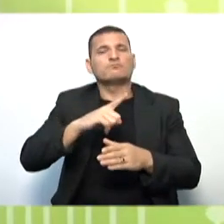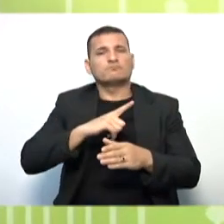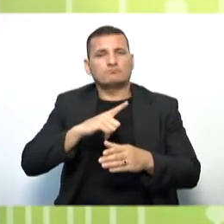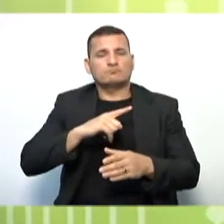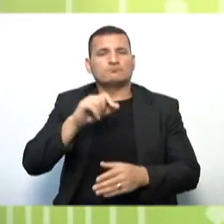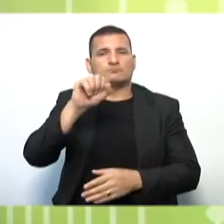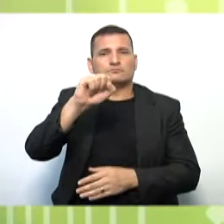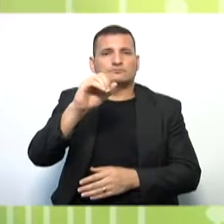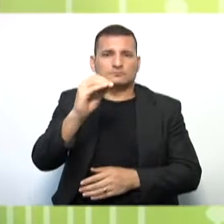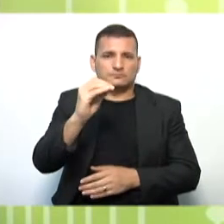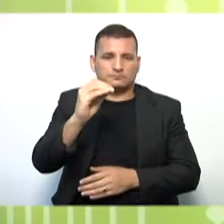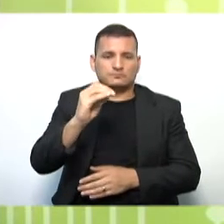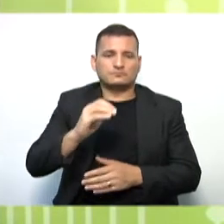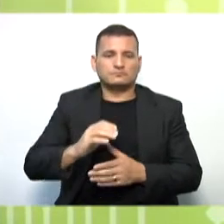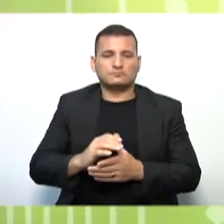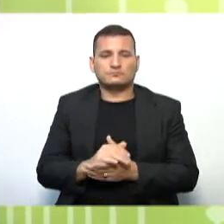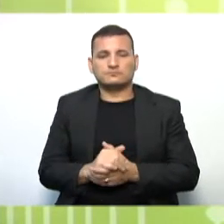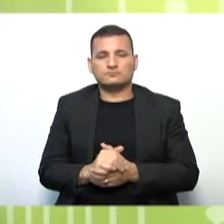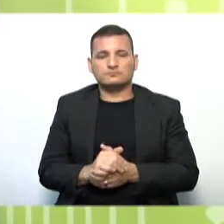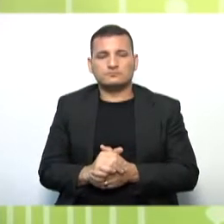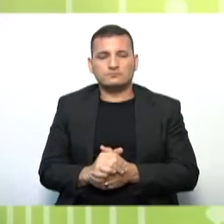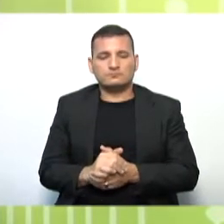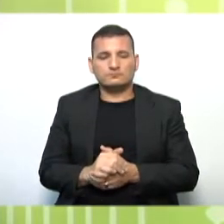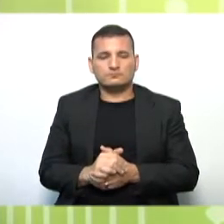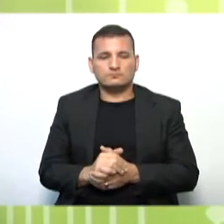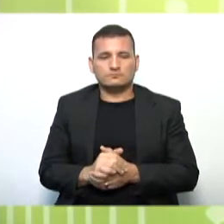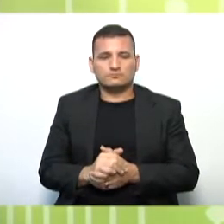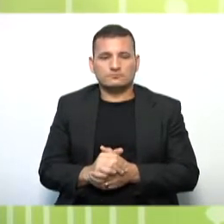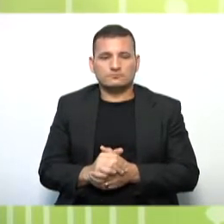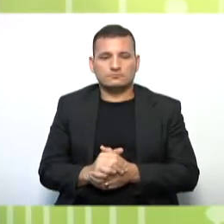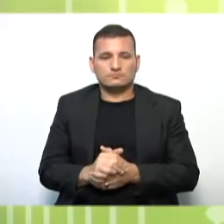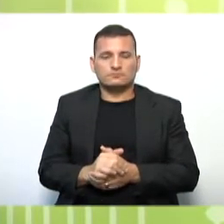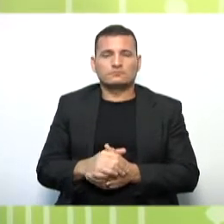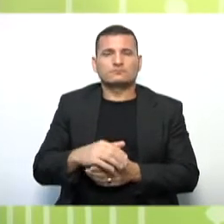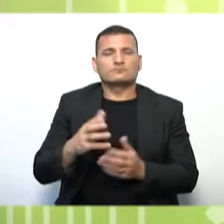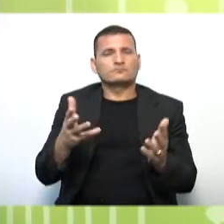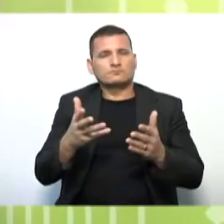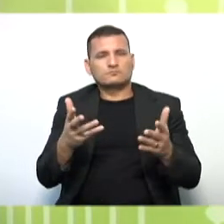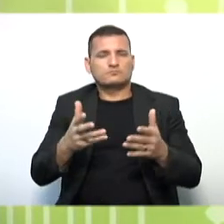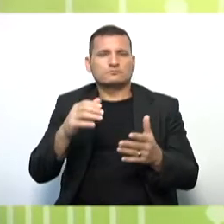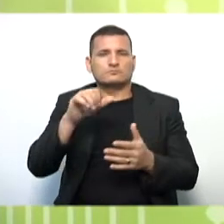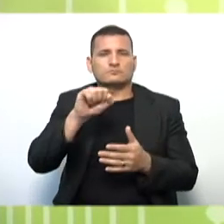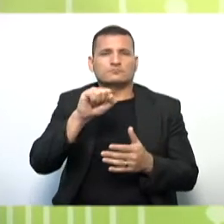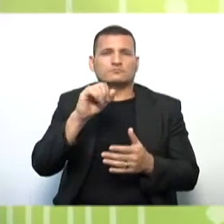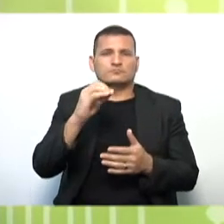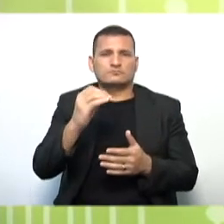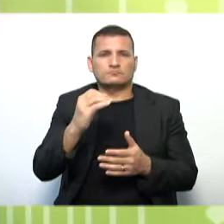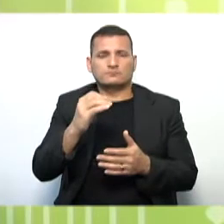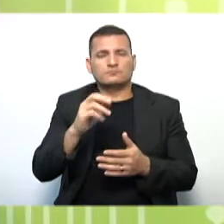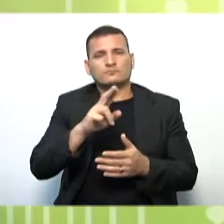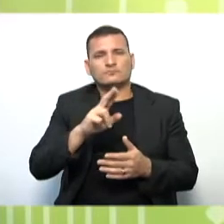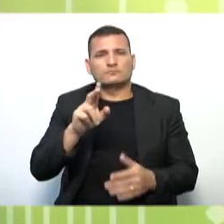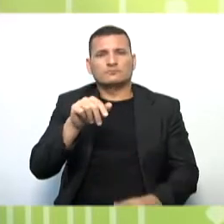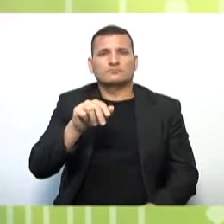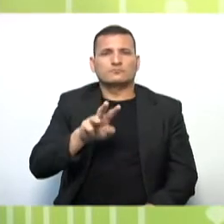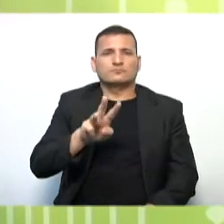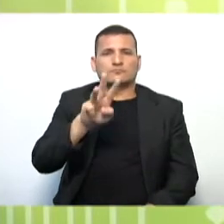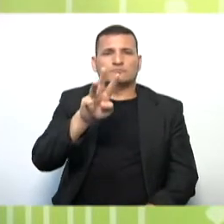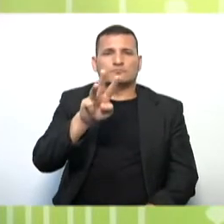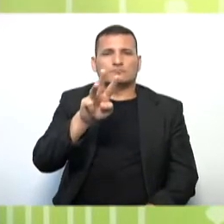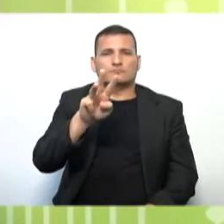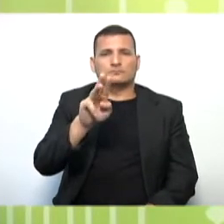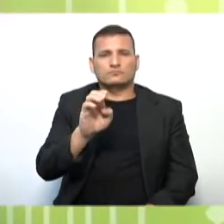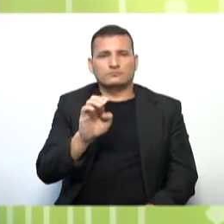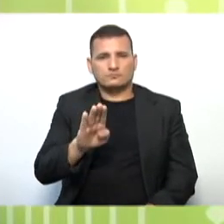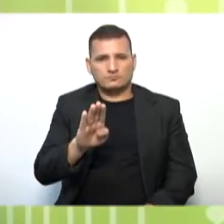sistema operacional muito que está aparente assim, né? Chama-se WebOS, né? Web